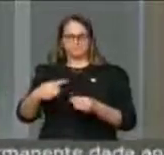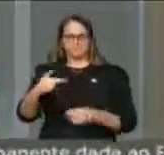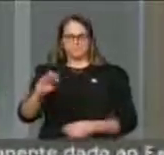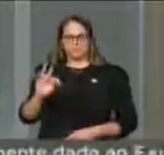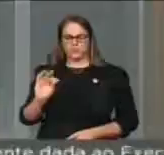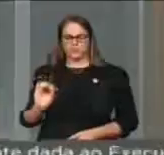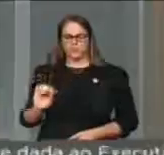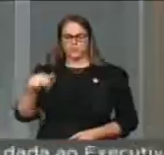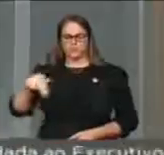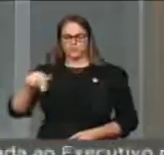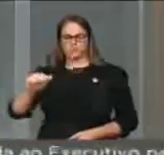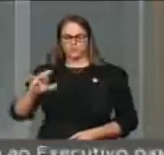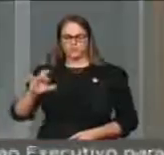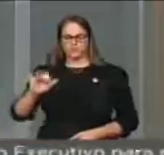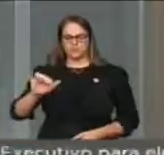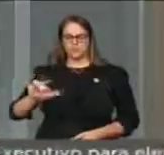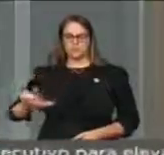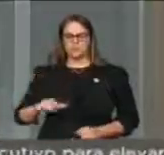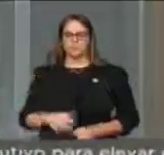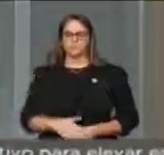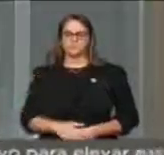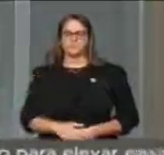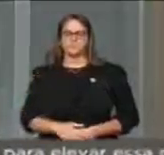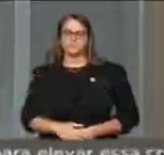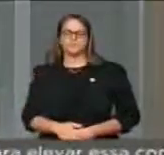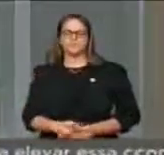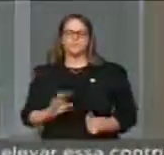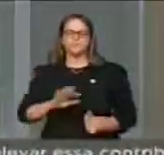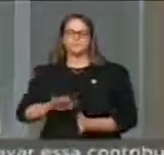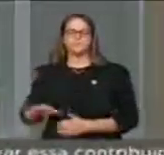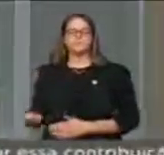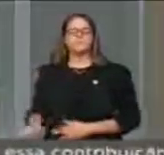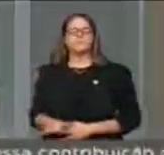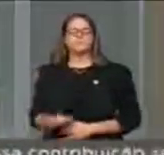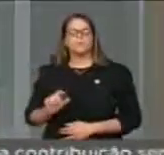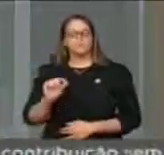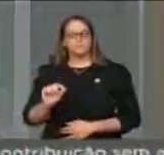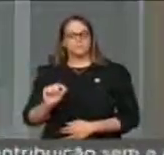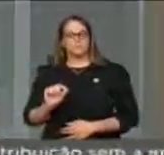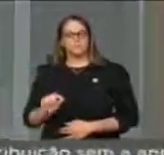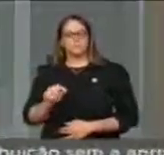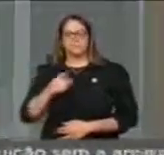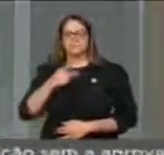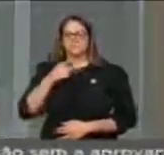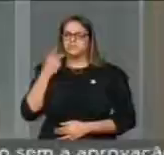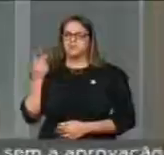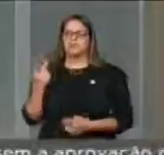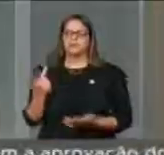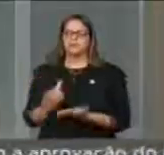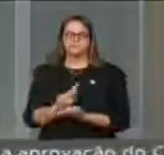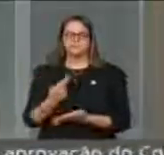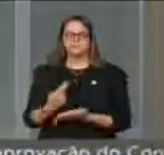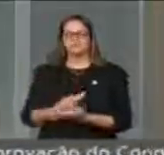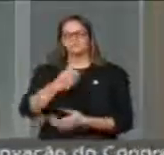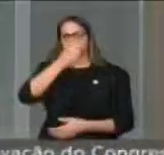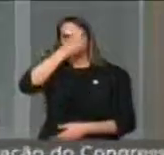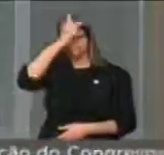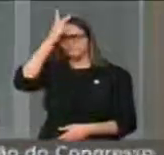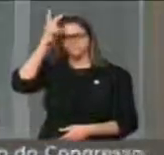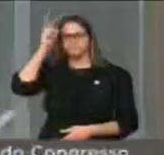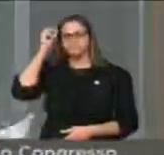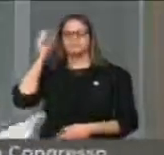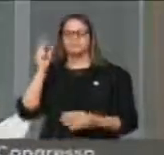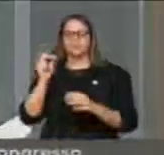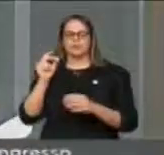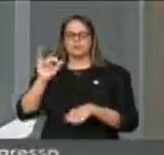presidente, mais uma vez, falar dos descasos do prefeito da capital Palmas, senhor Carlos Franco